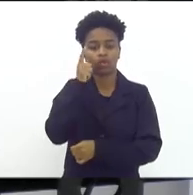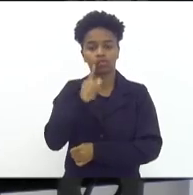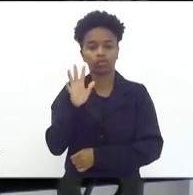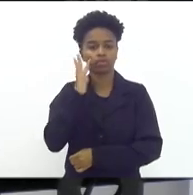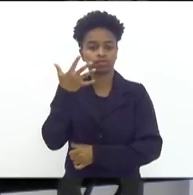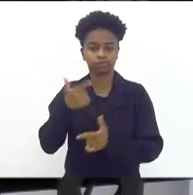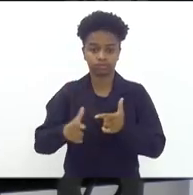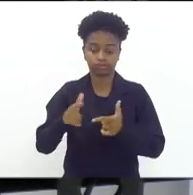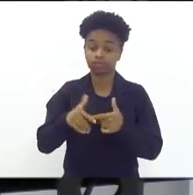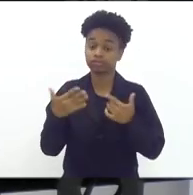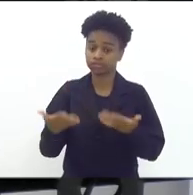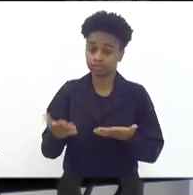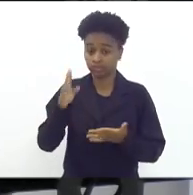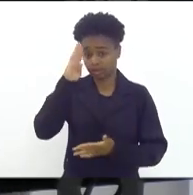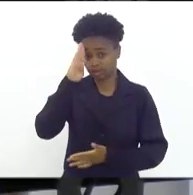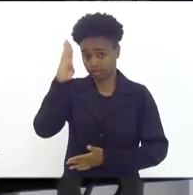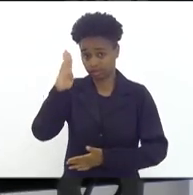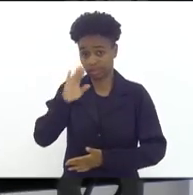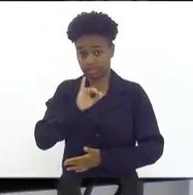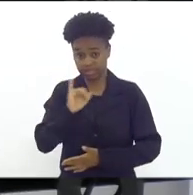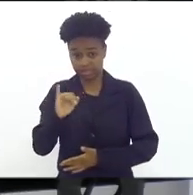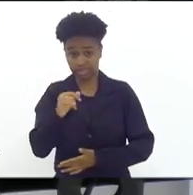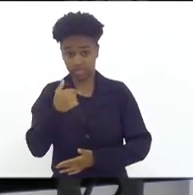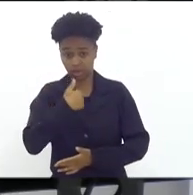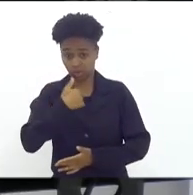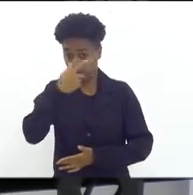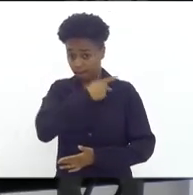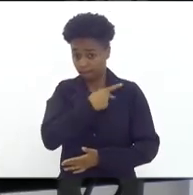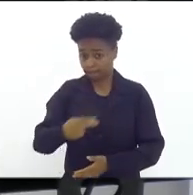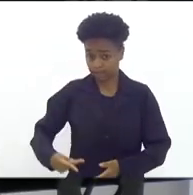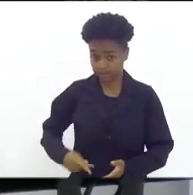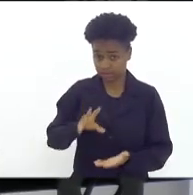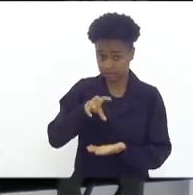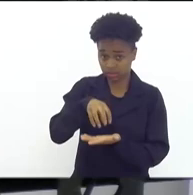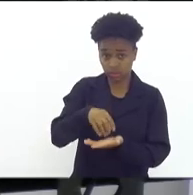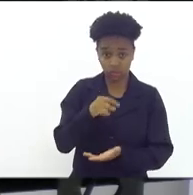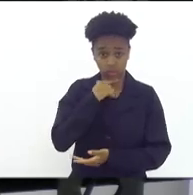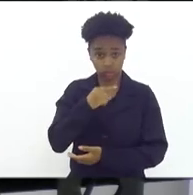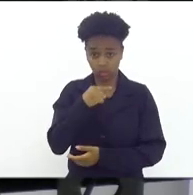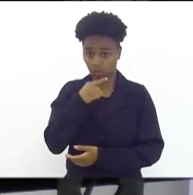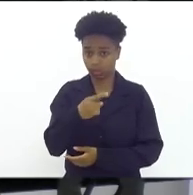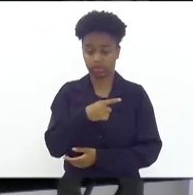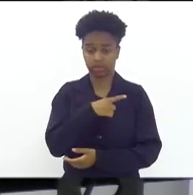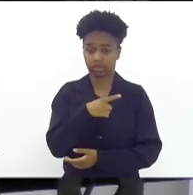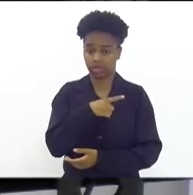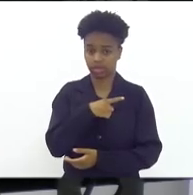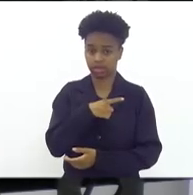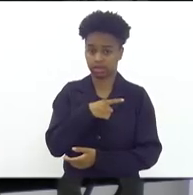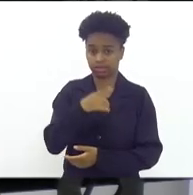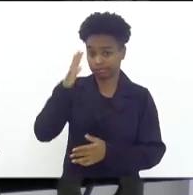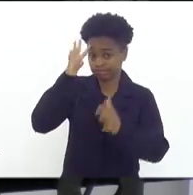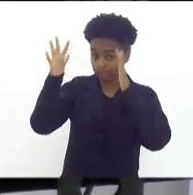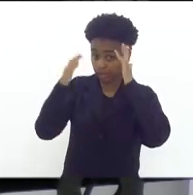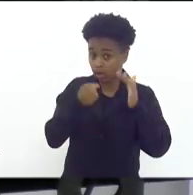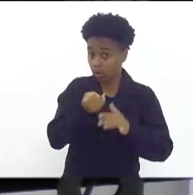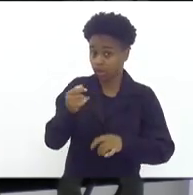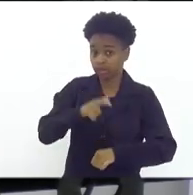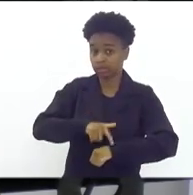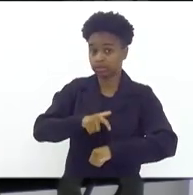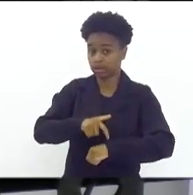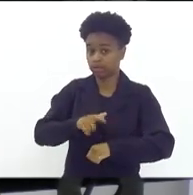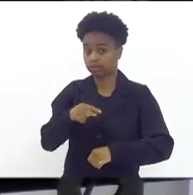é fundamental você não consigo como o presidente do órgão se a gente não consegue ter essas expectativa de em quanto tempo